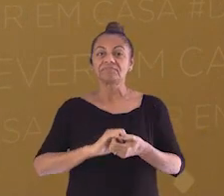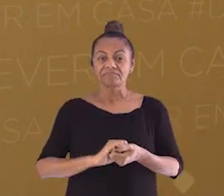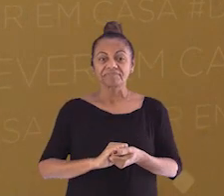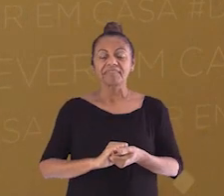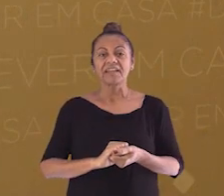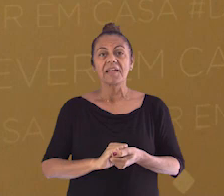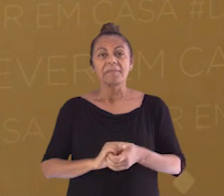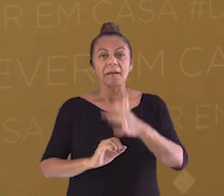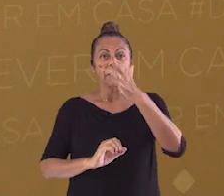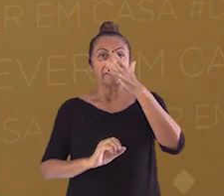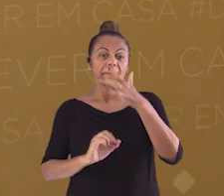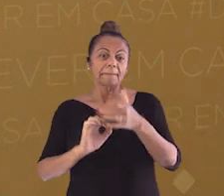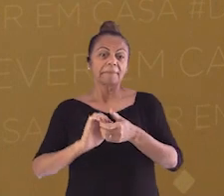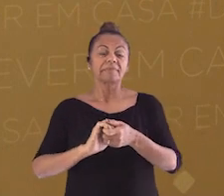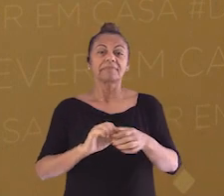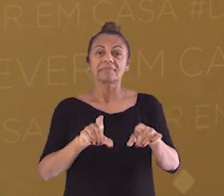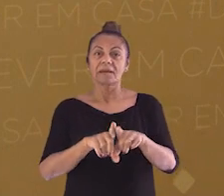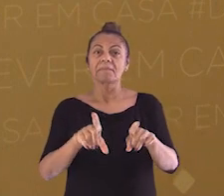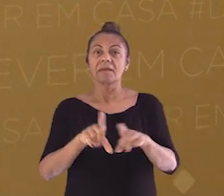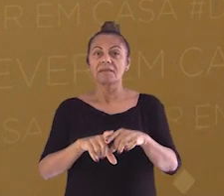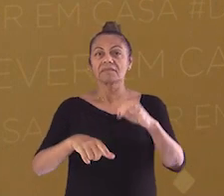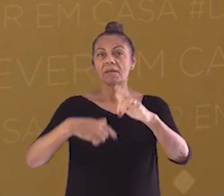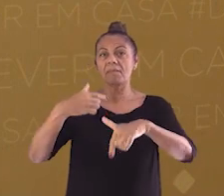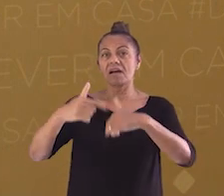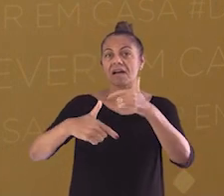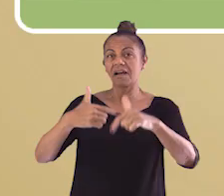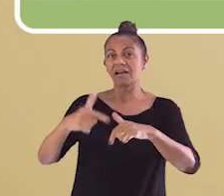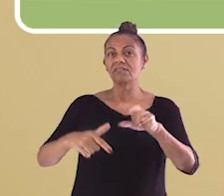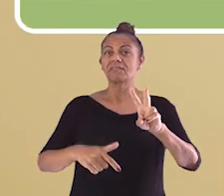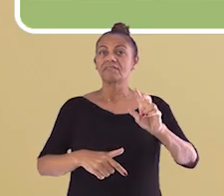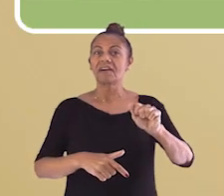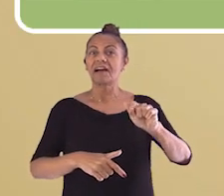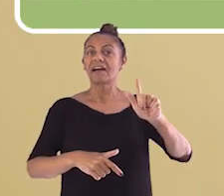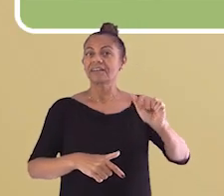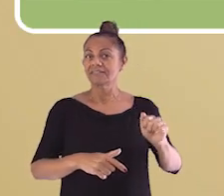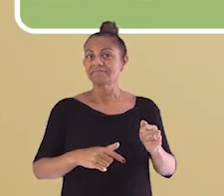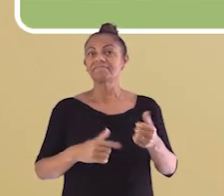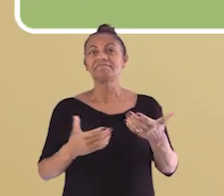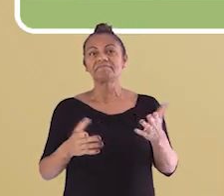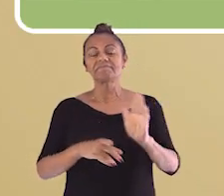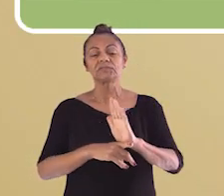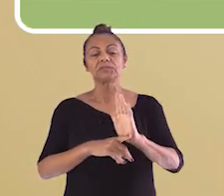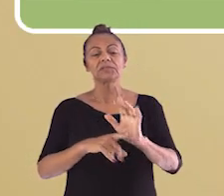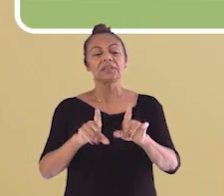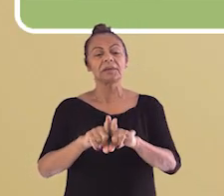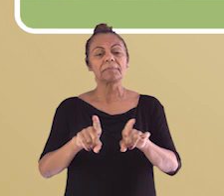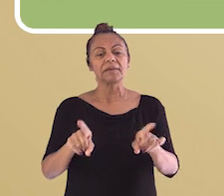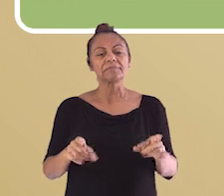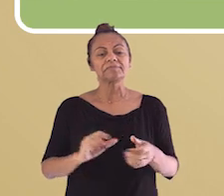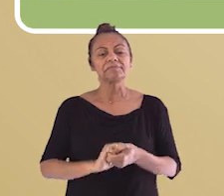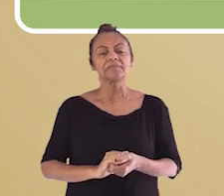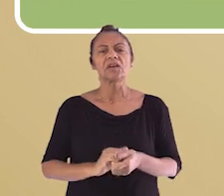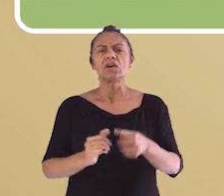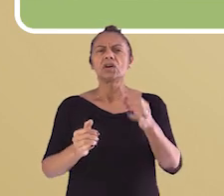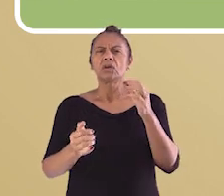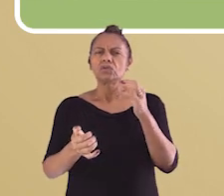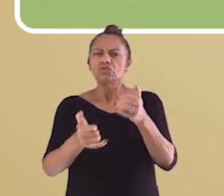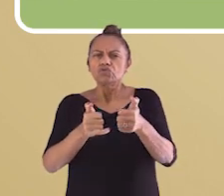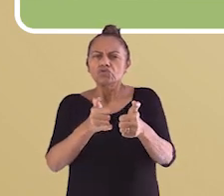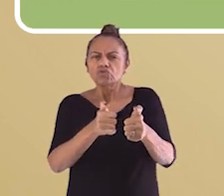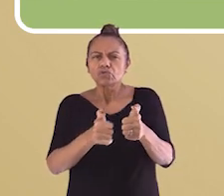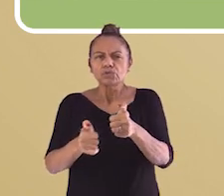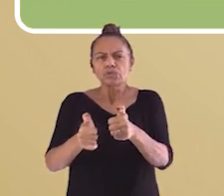pré-requisito para a maioria das vagas de emprego. Os jogos online, com múltiplos jogadores ao mesmo